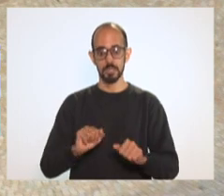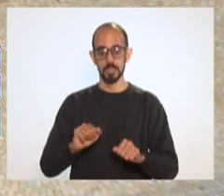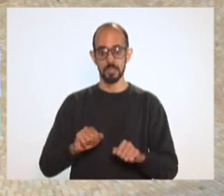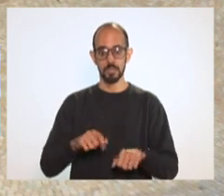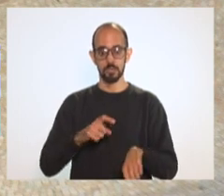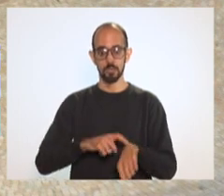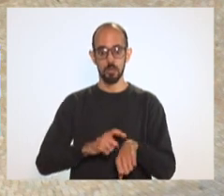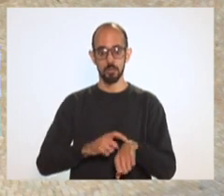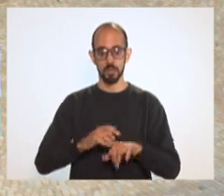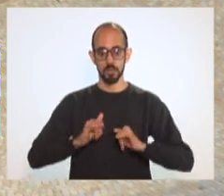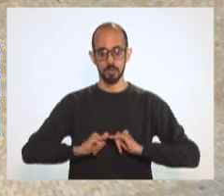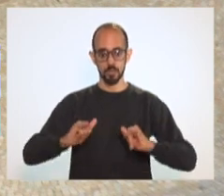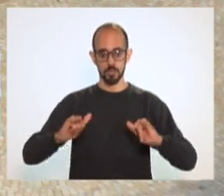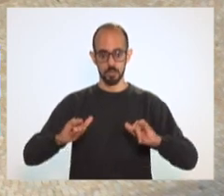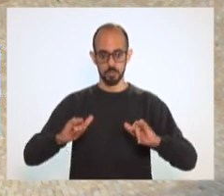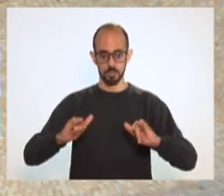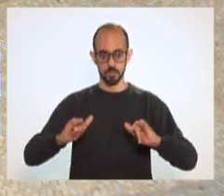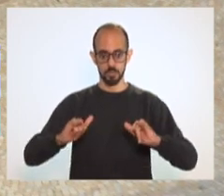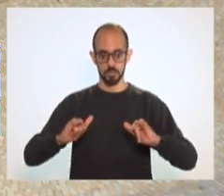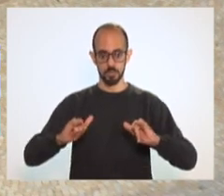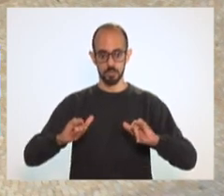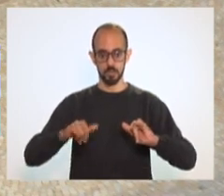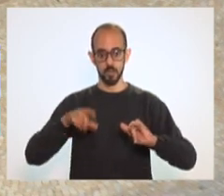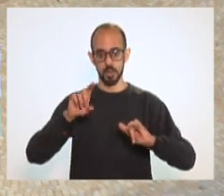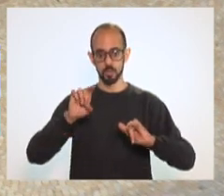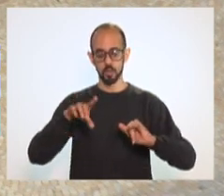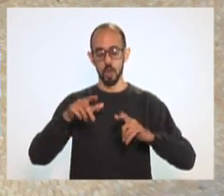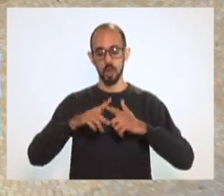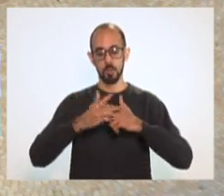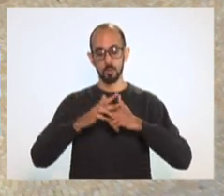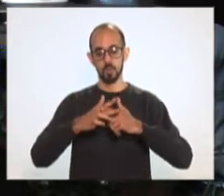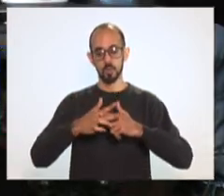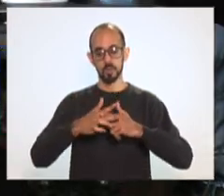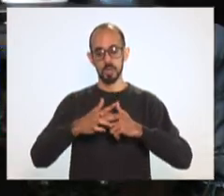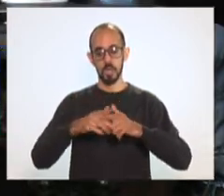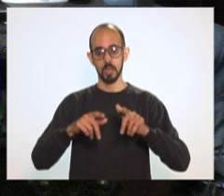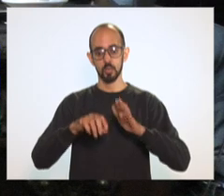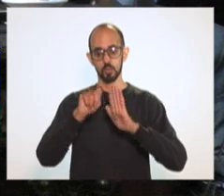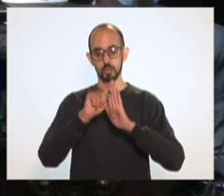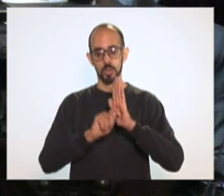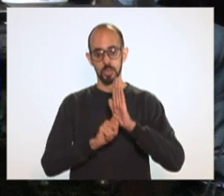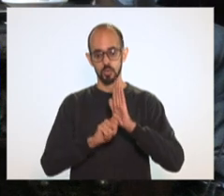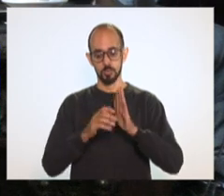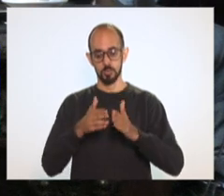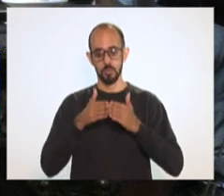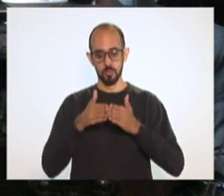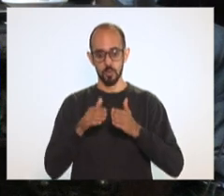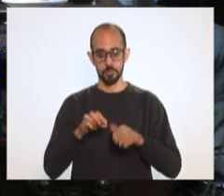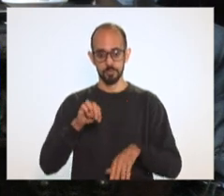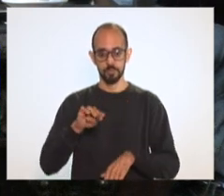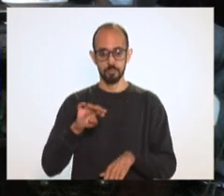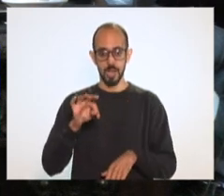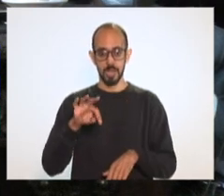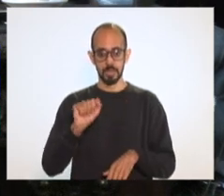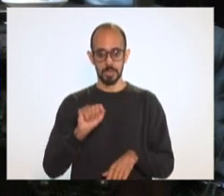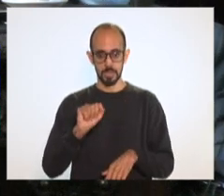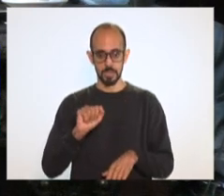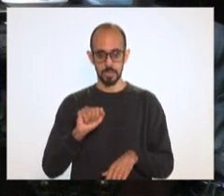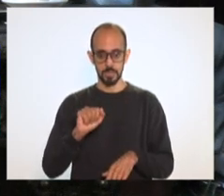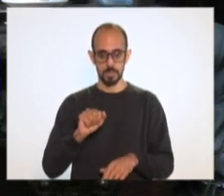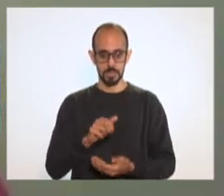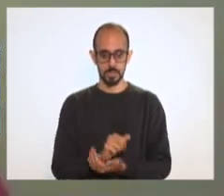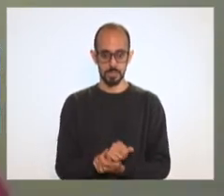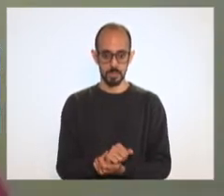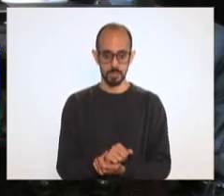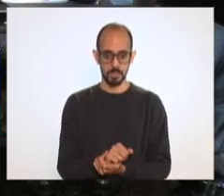para fazer a correção de texto, portanto, constitucionalidade com emenda. Pela Comissão de Saúde, deputada Marta Rocha. Parecer com o